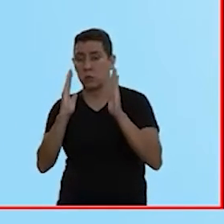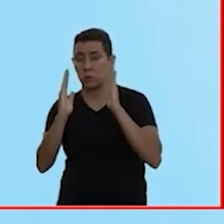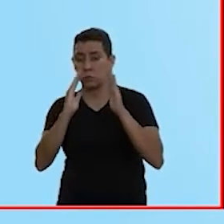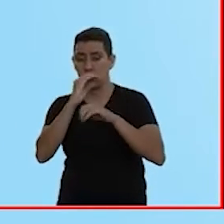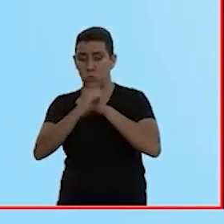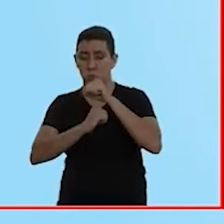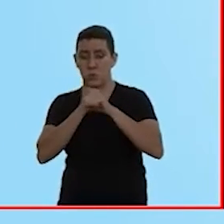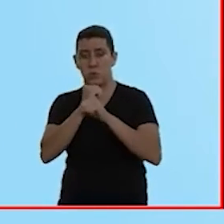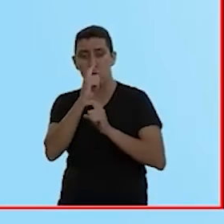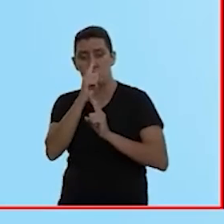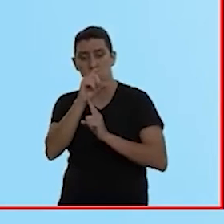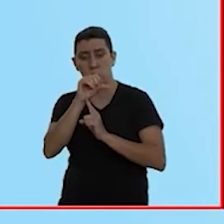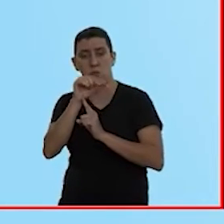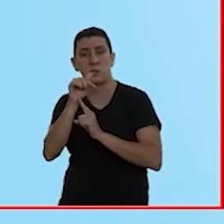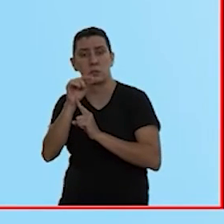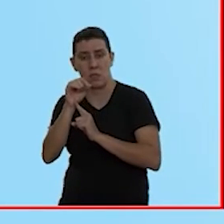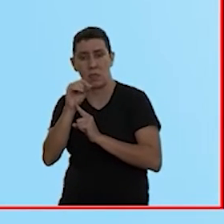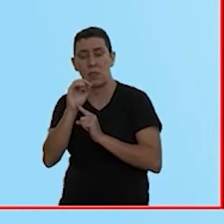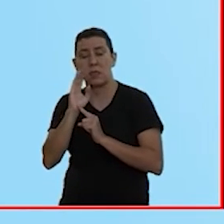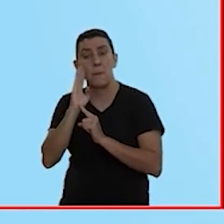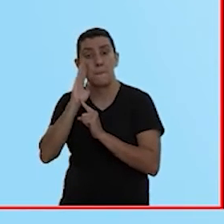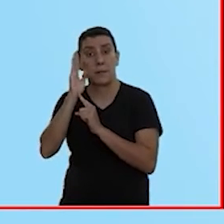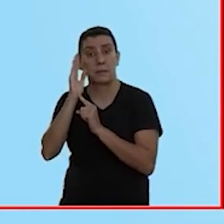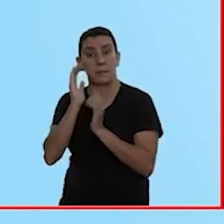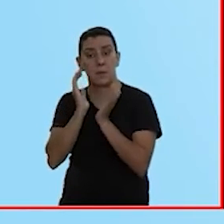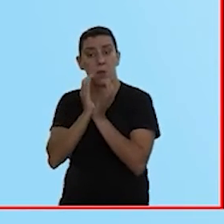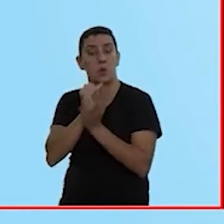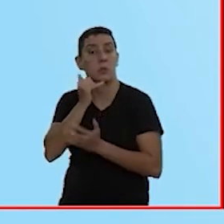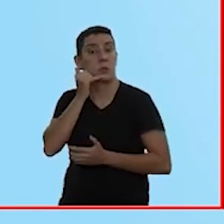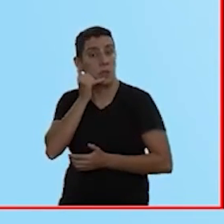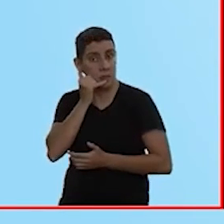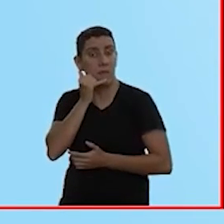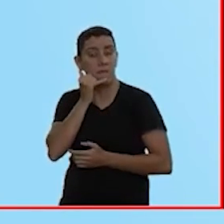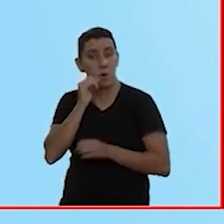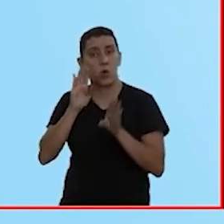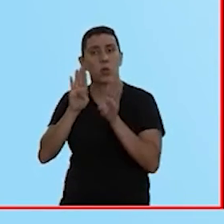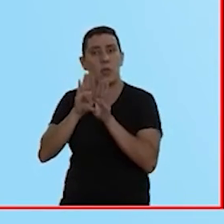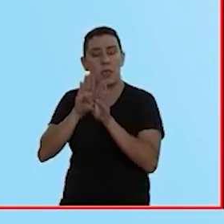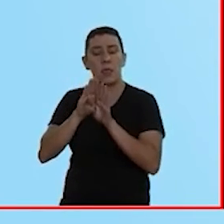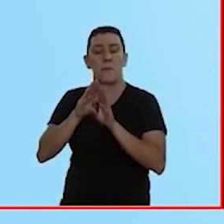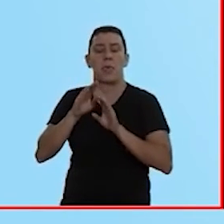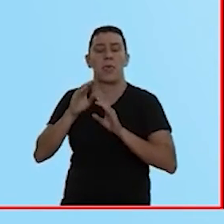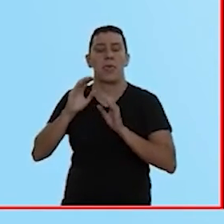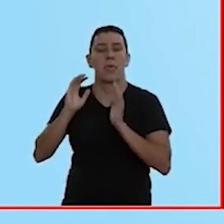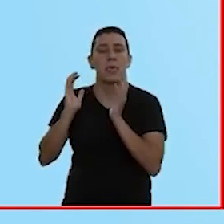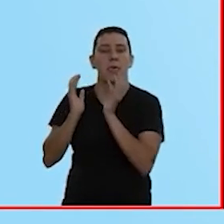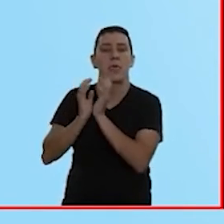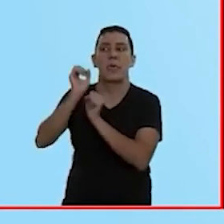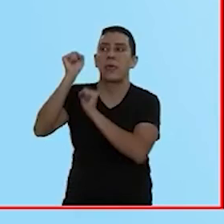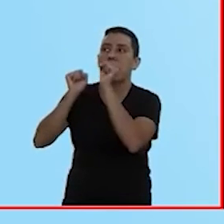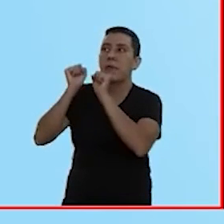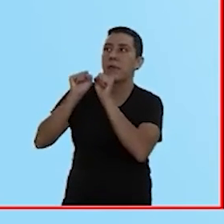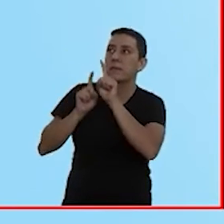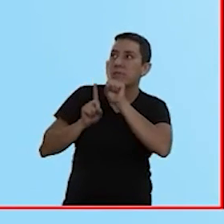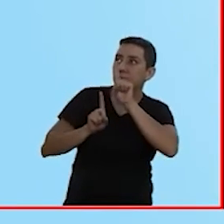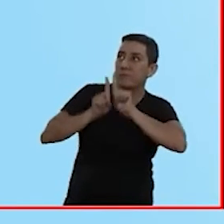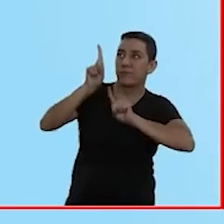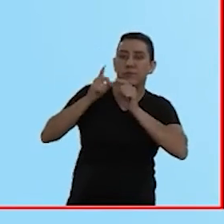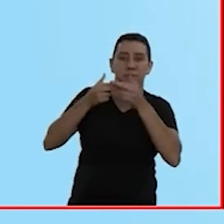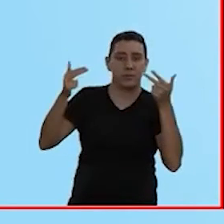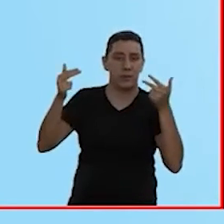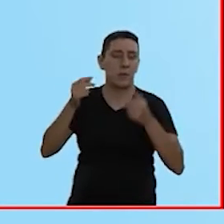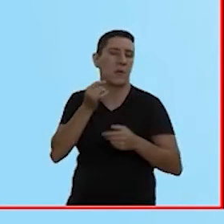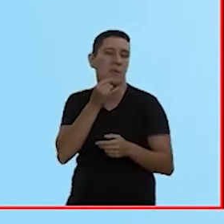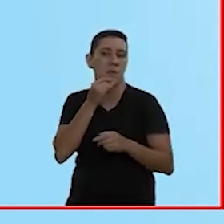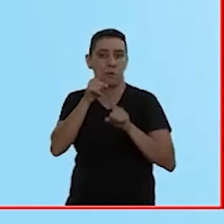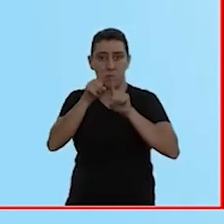de telecomunicações e na indústria aeroespacial também porque quando os primeiros